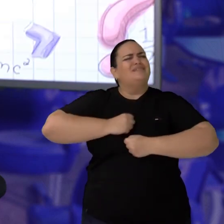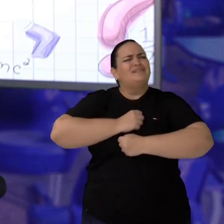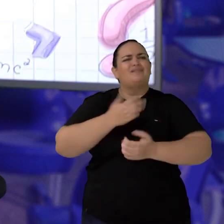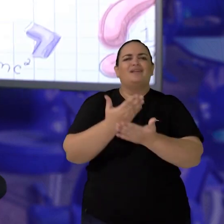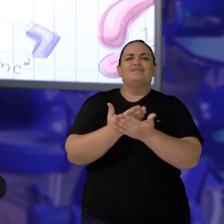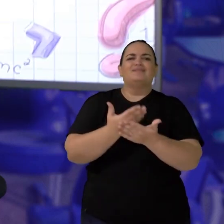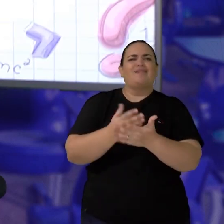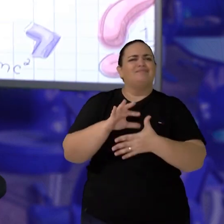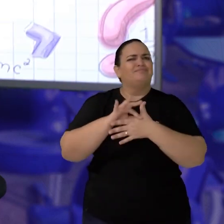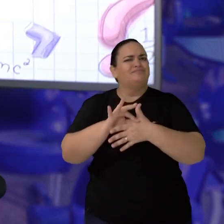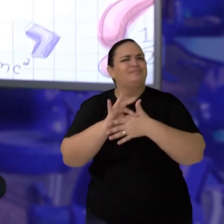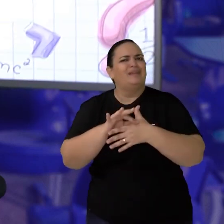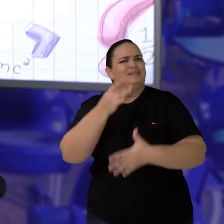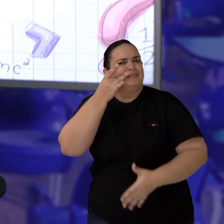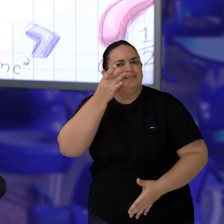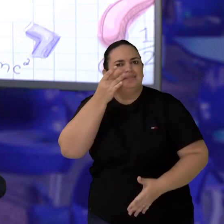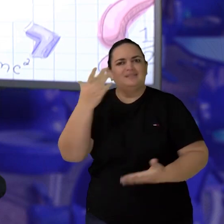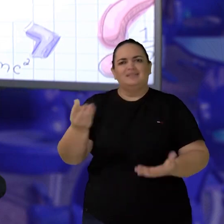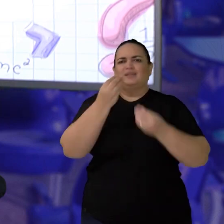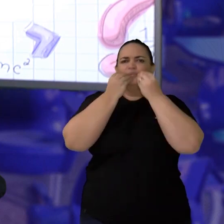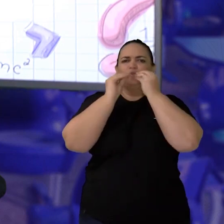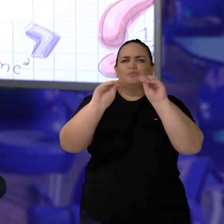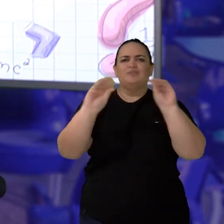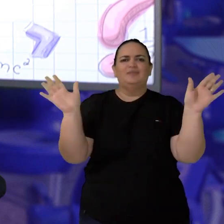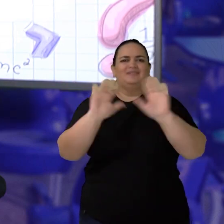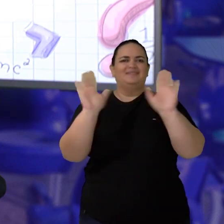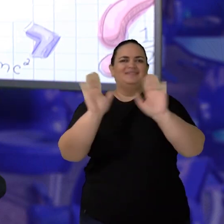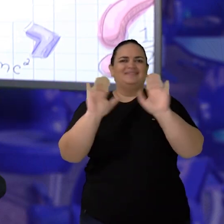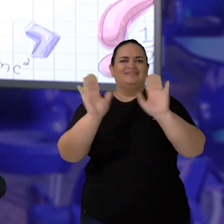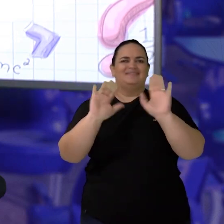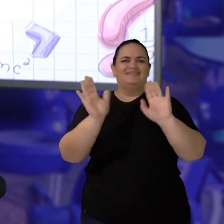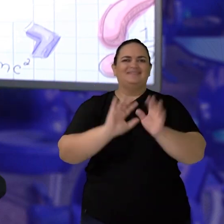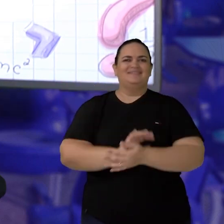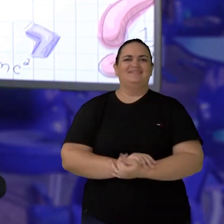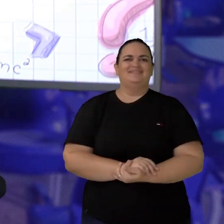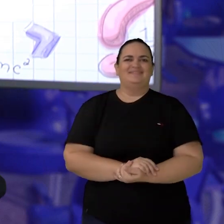das aulas presenciais de verdade e beijo, pessoal. Valeu!